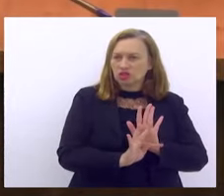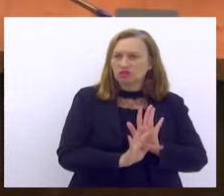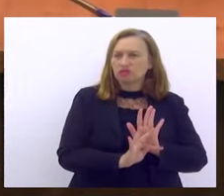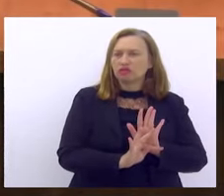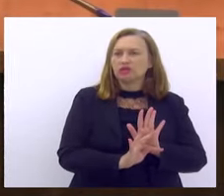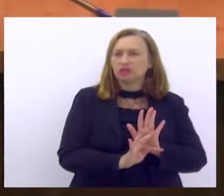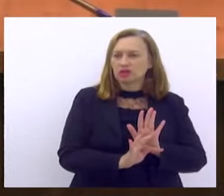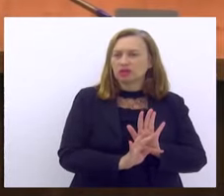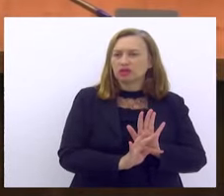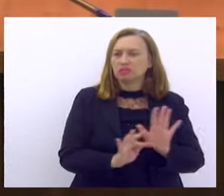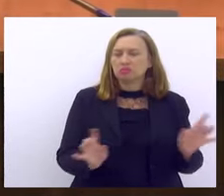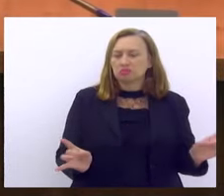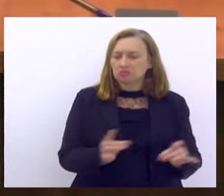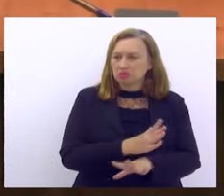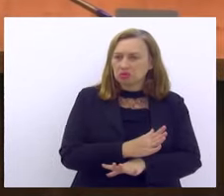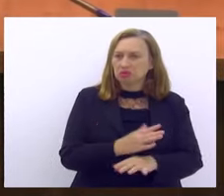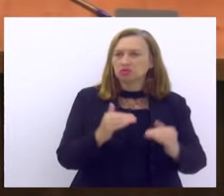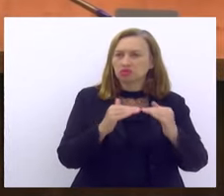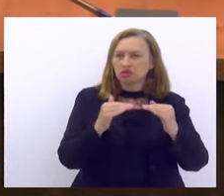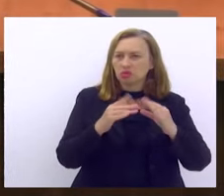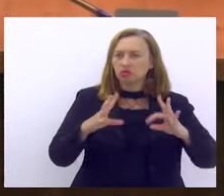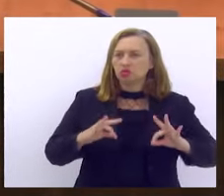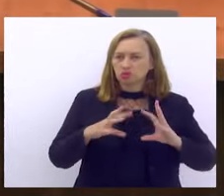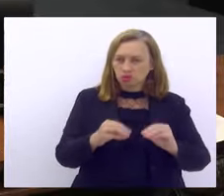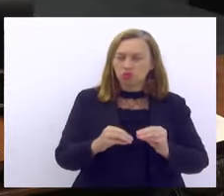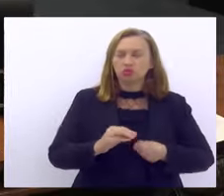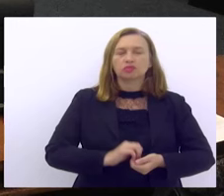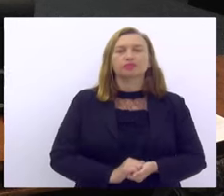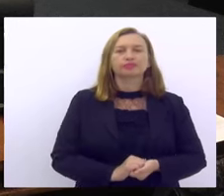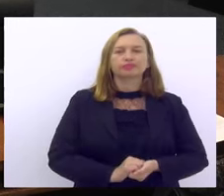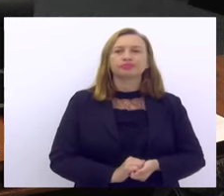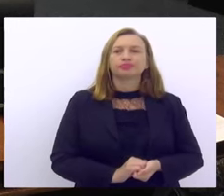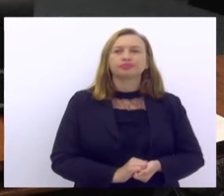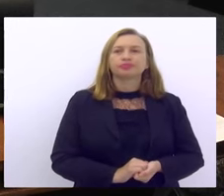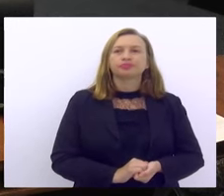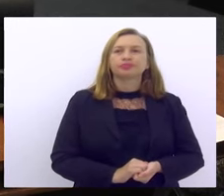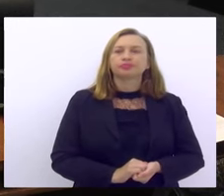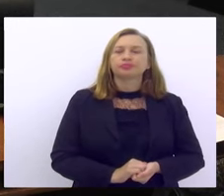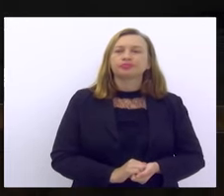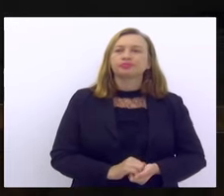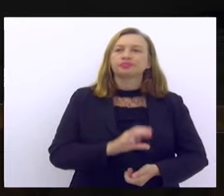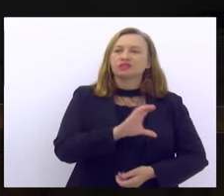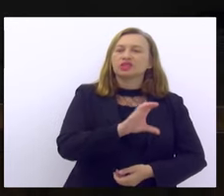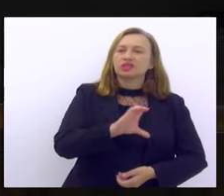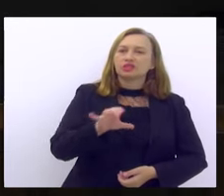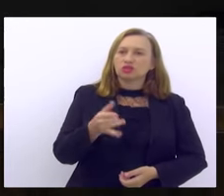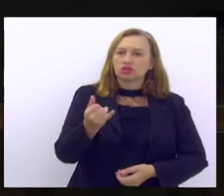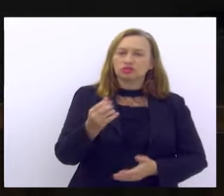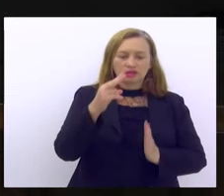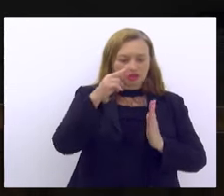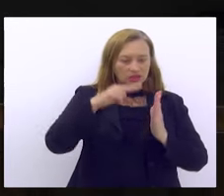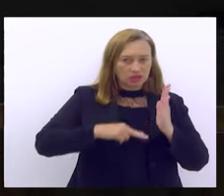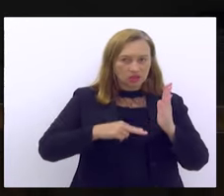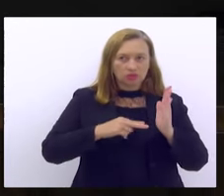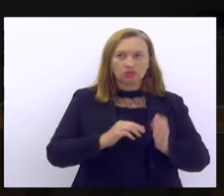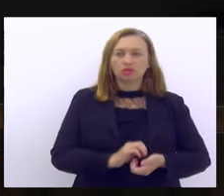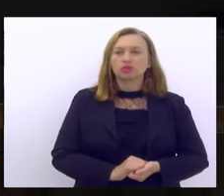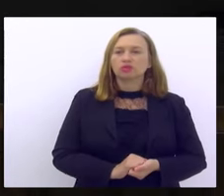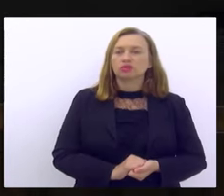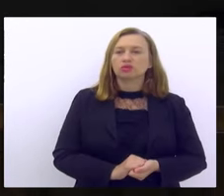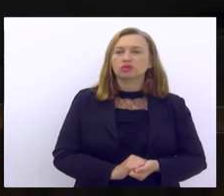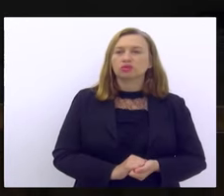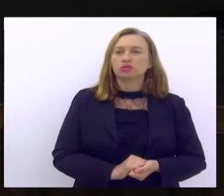maneira adequada e de acordo com todos. Acordo e presidente. A CCJ fazendo a leitura.